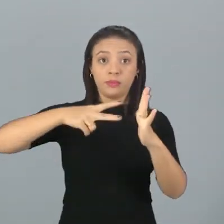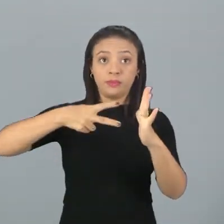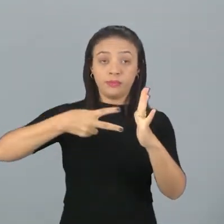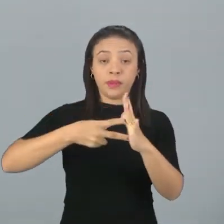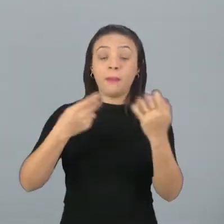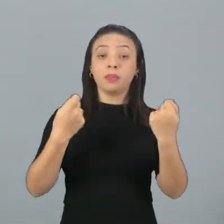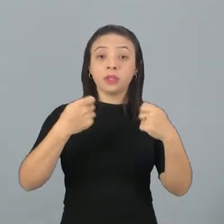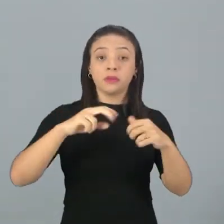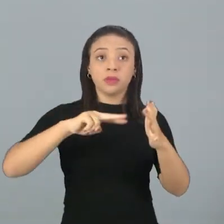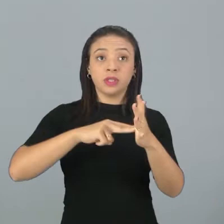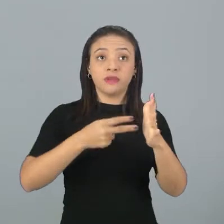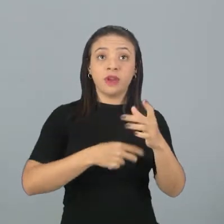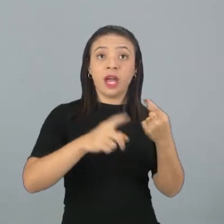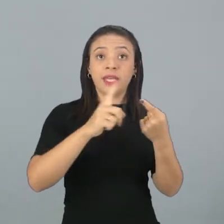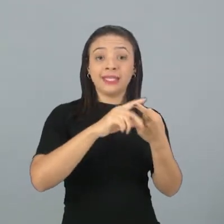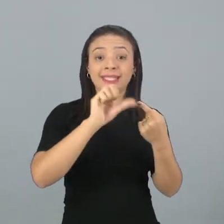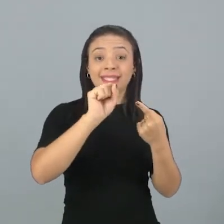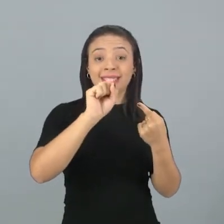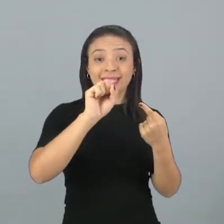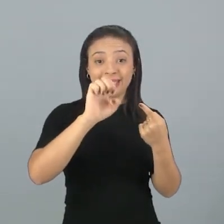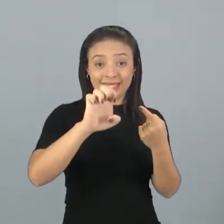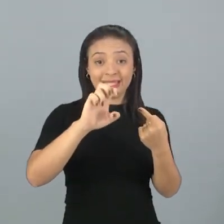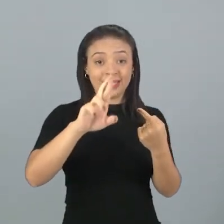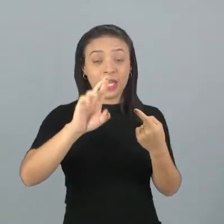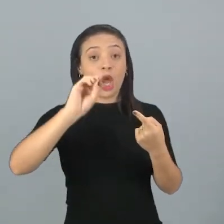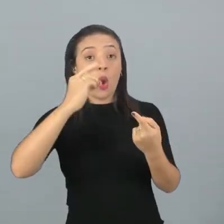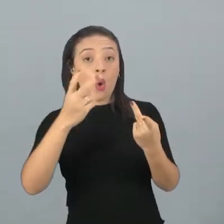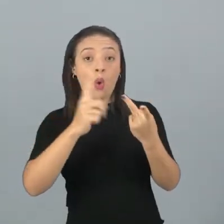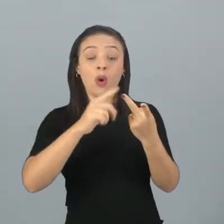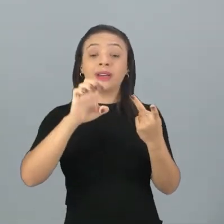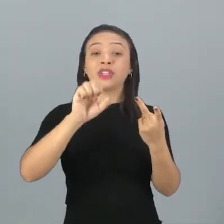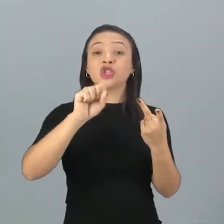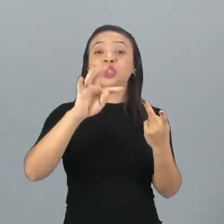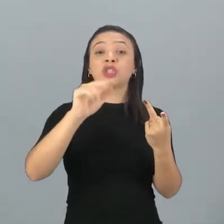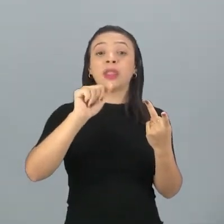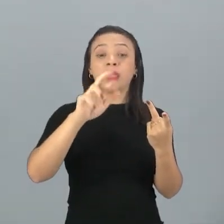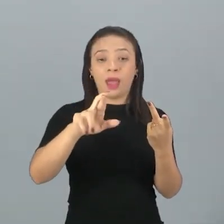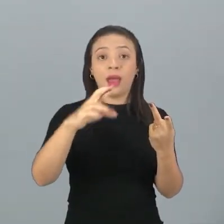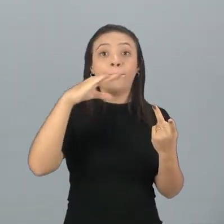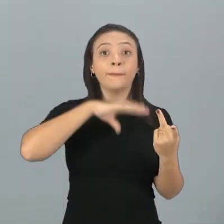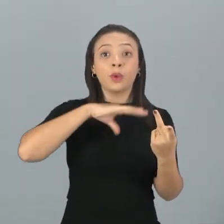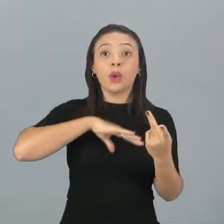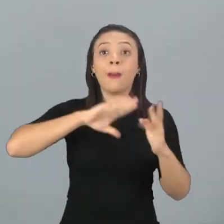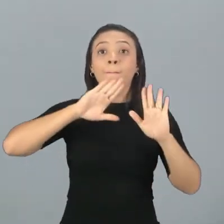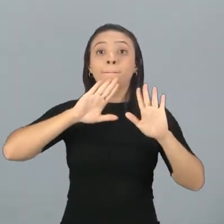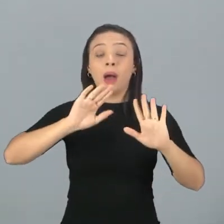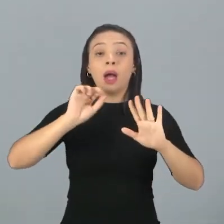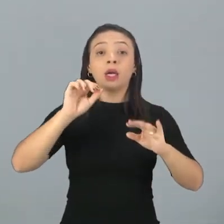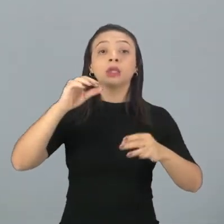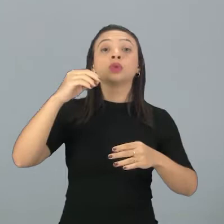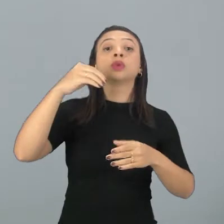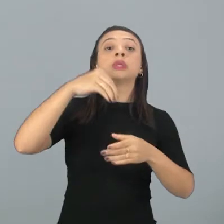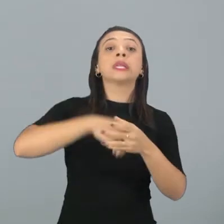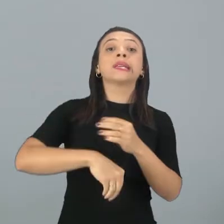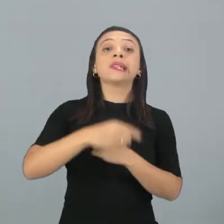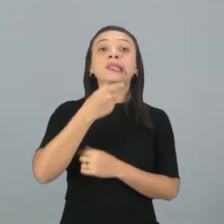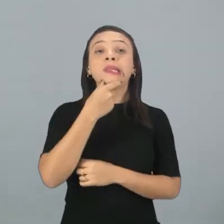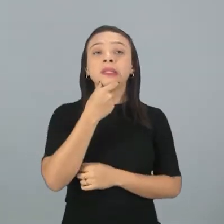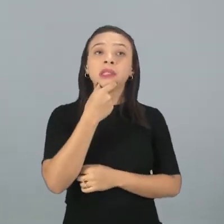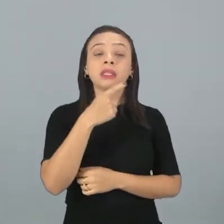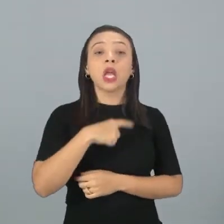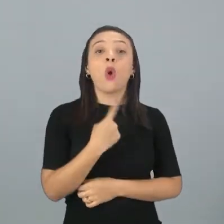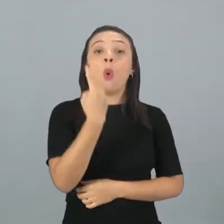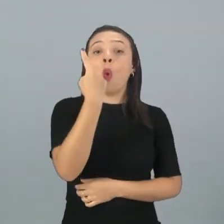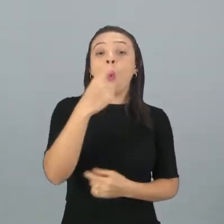pode significar ser ou estar em português. Porém, em inglês a gente usa um único verbo para designar esses dois que